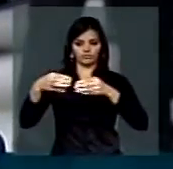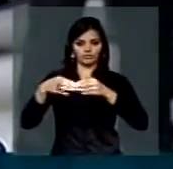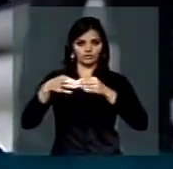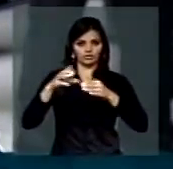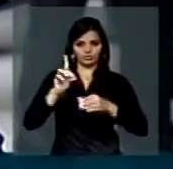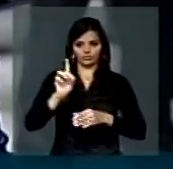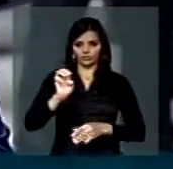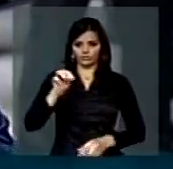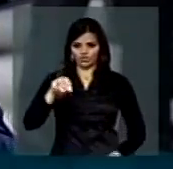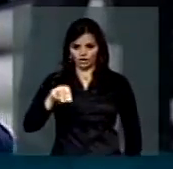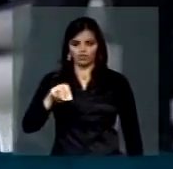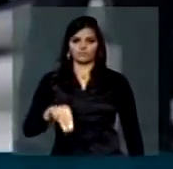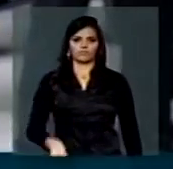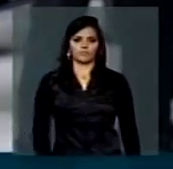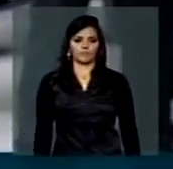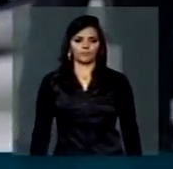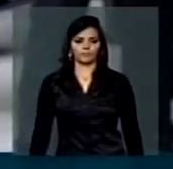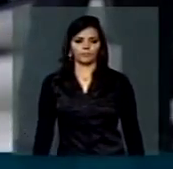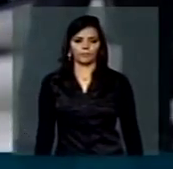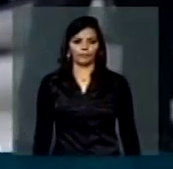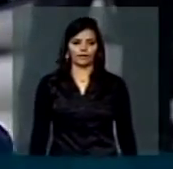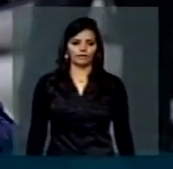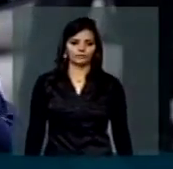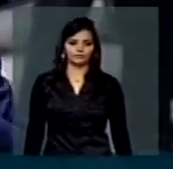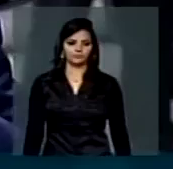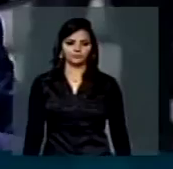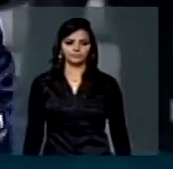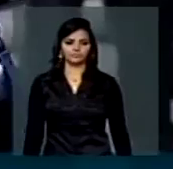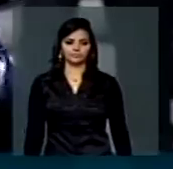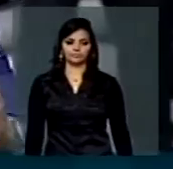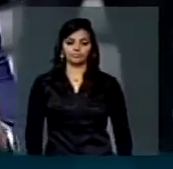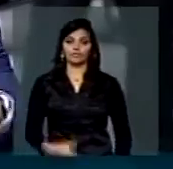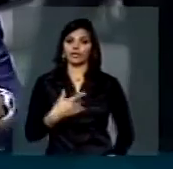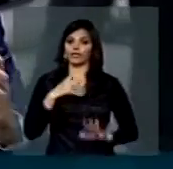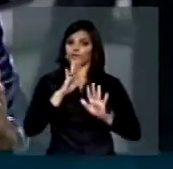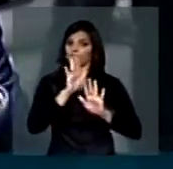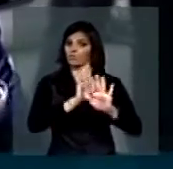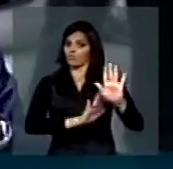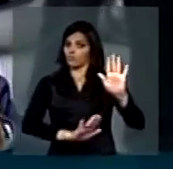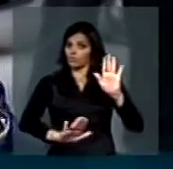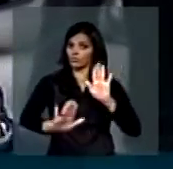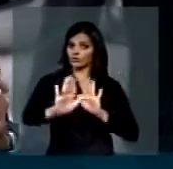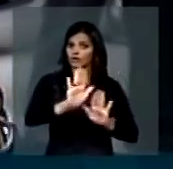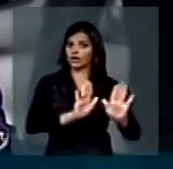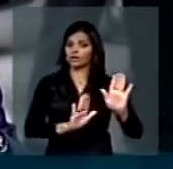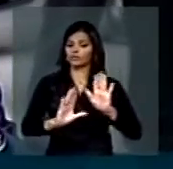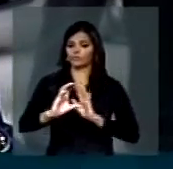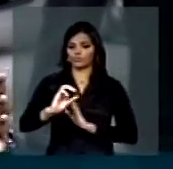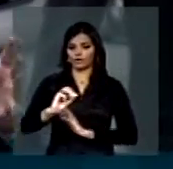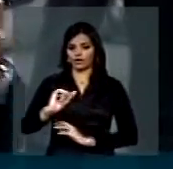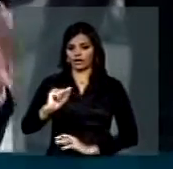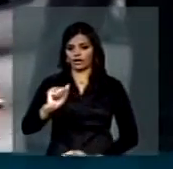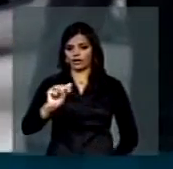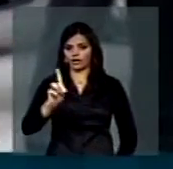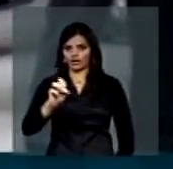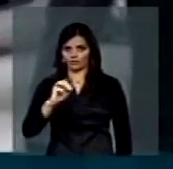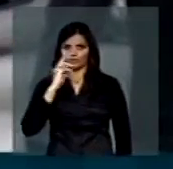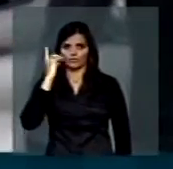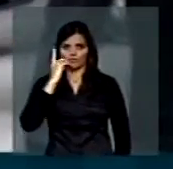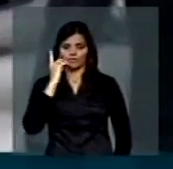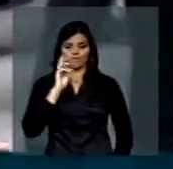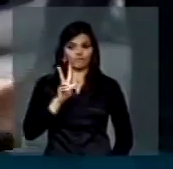minuto, quando o deputado Caiado recebeu a ligação. Eu vi o cuidado com que ele tomou para